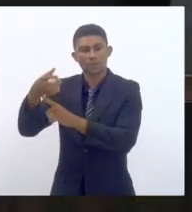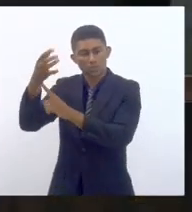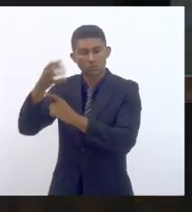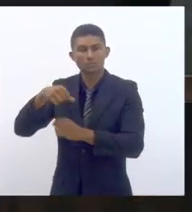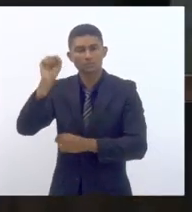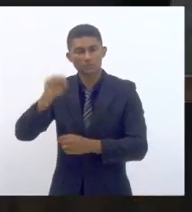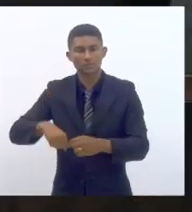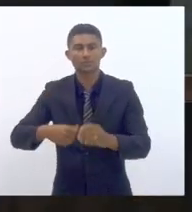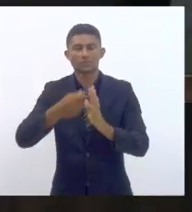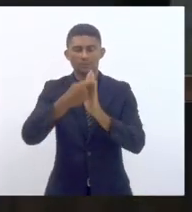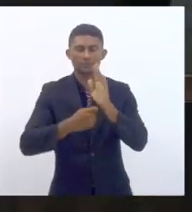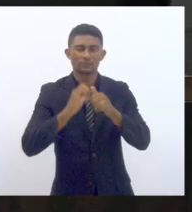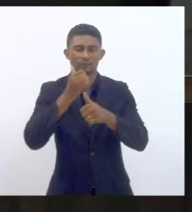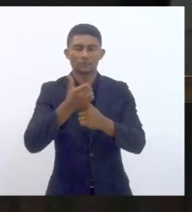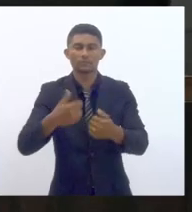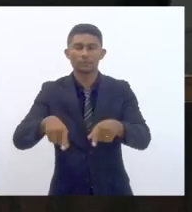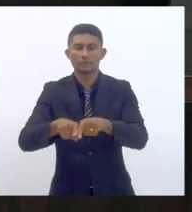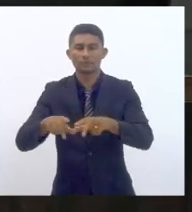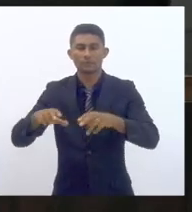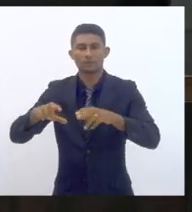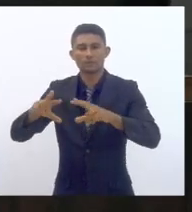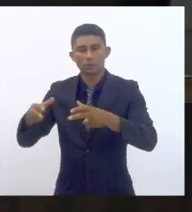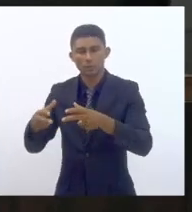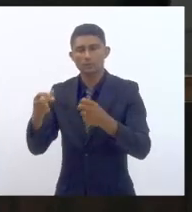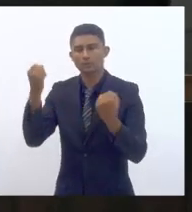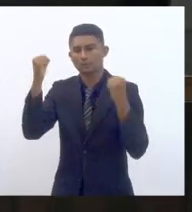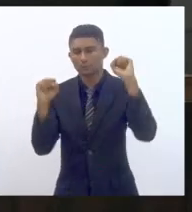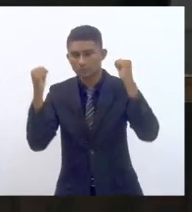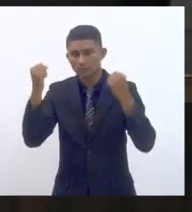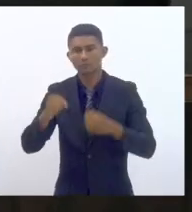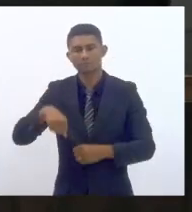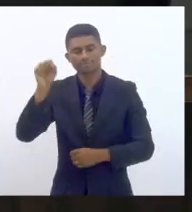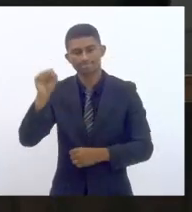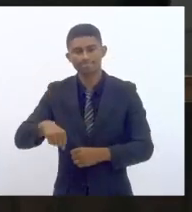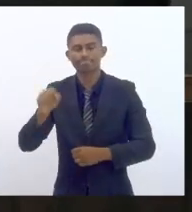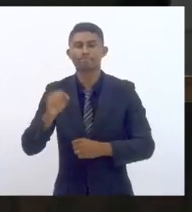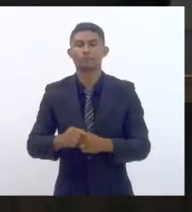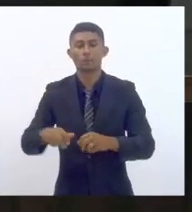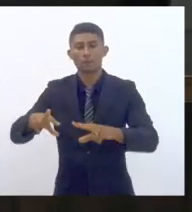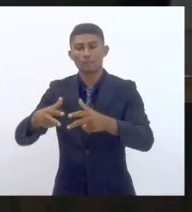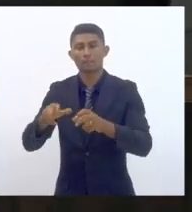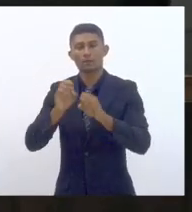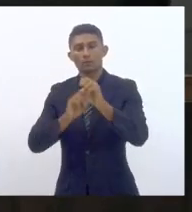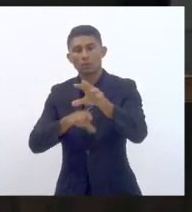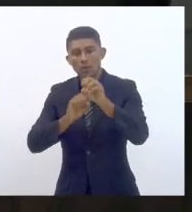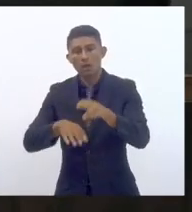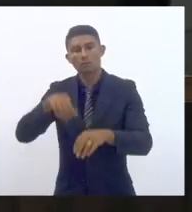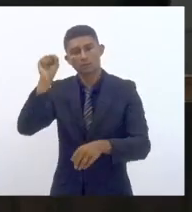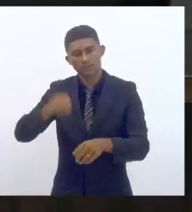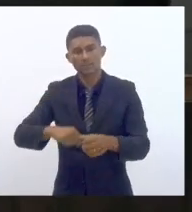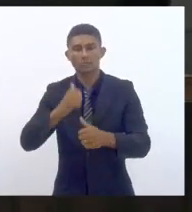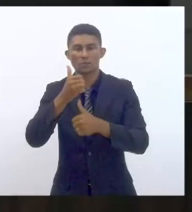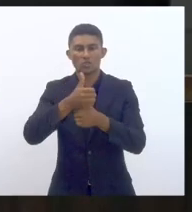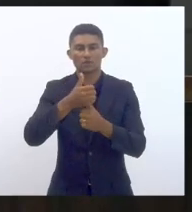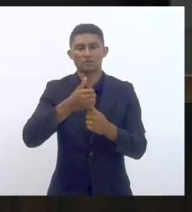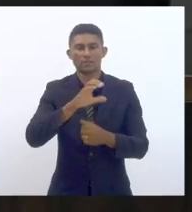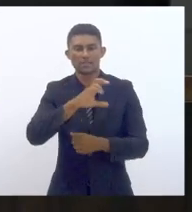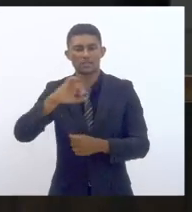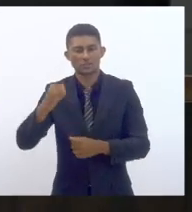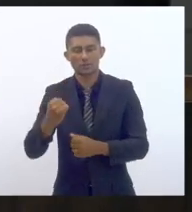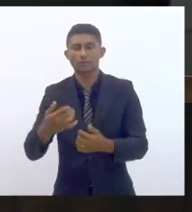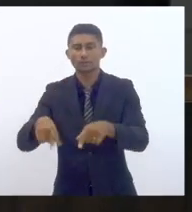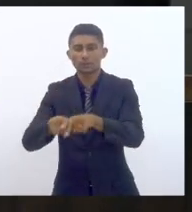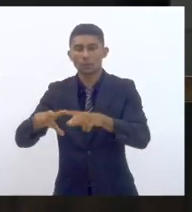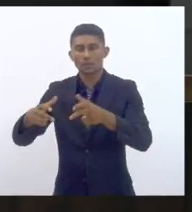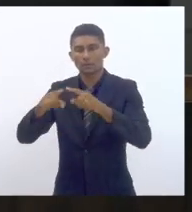Comissão da CCJ. De Economia e de Comércio, favorável com o substitutivo da CCJ. De Educação, favorável com o substitutivo da CCJ. Servidores